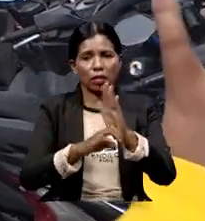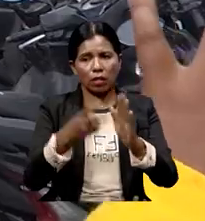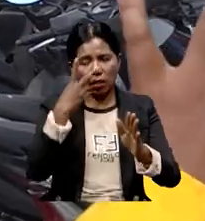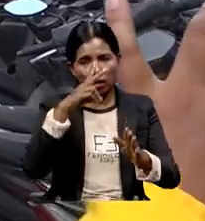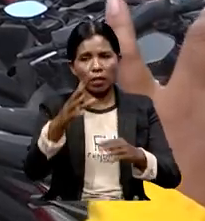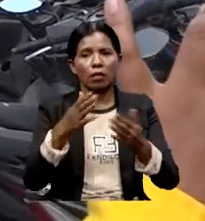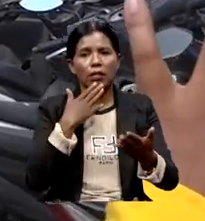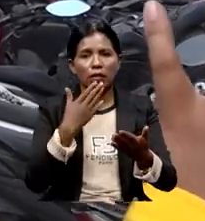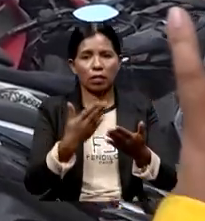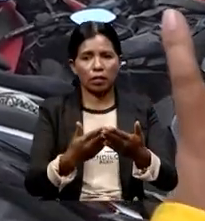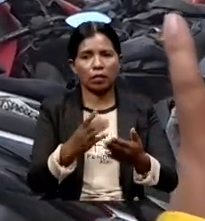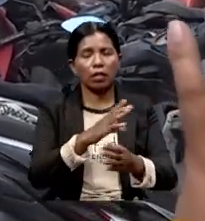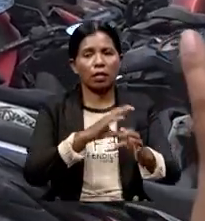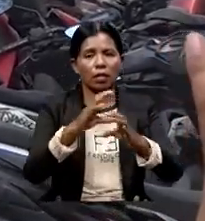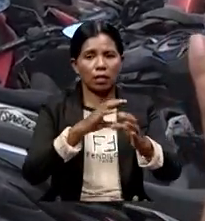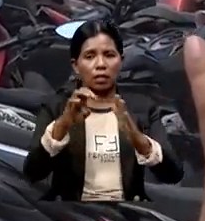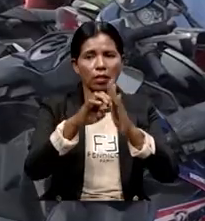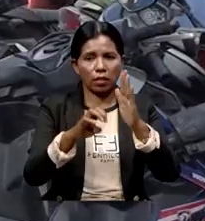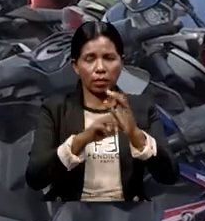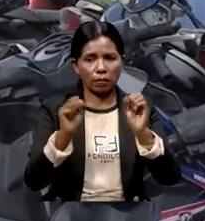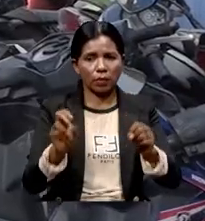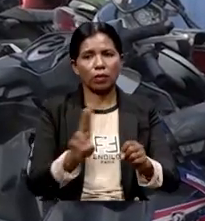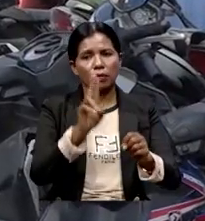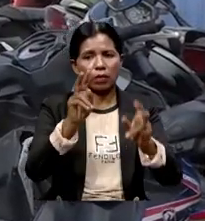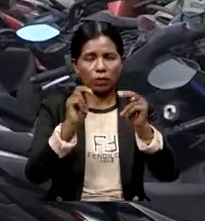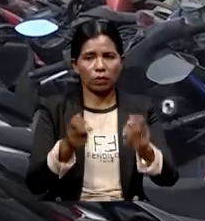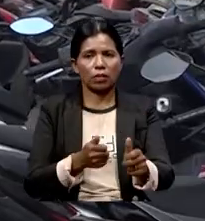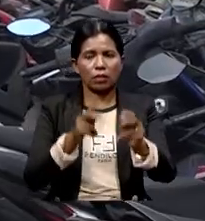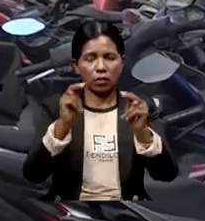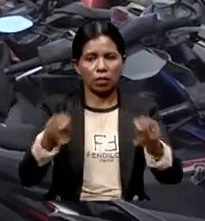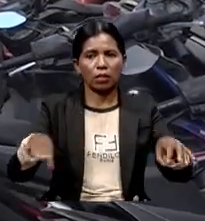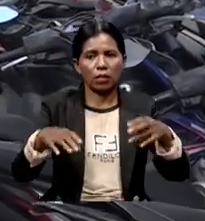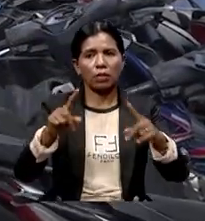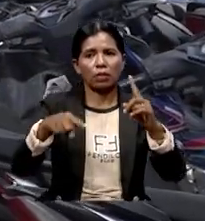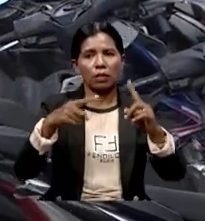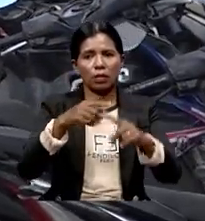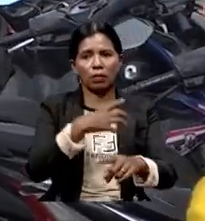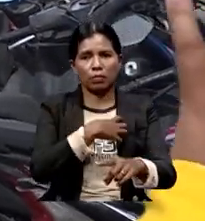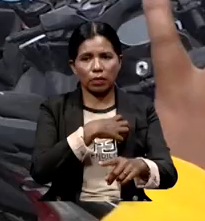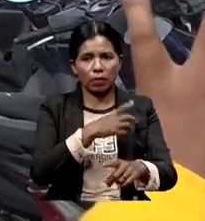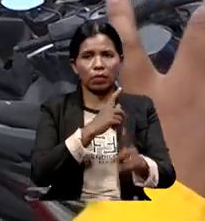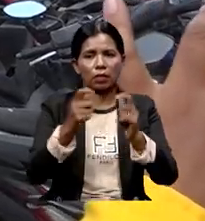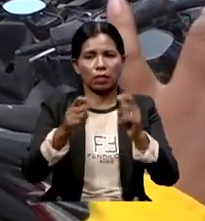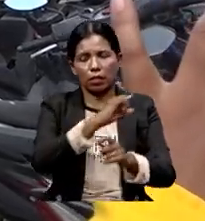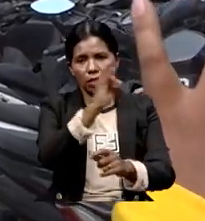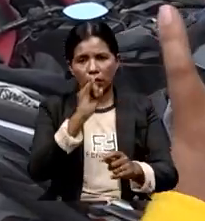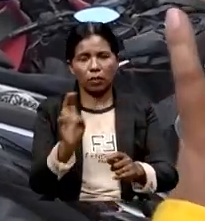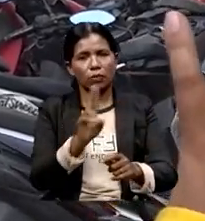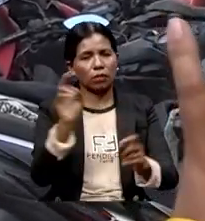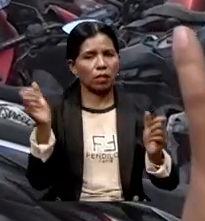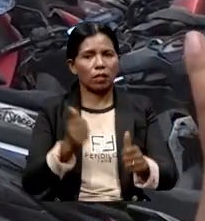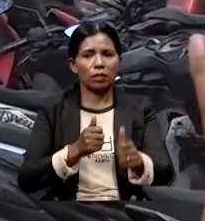de dia viatura Estado, no Nebele usa tuir necessidade de serviço, também bem rira Polícia de Trânsito identifica usa la